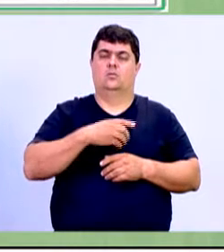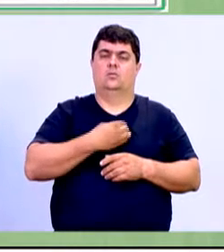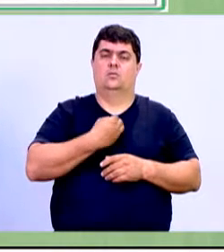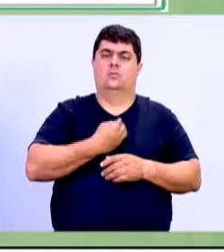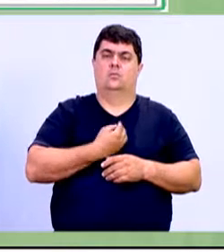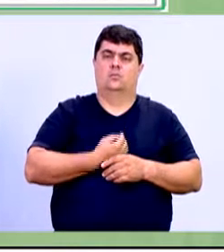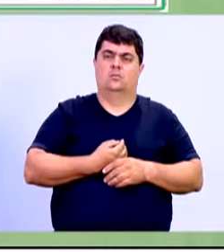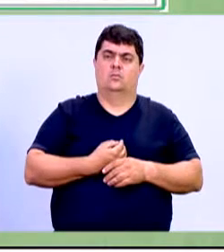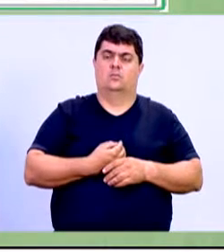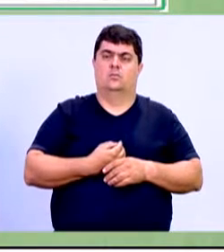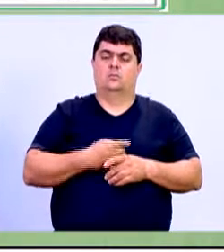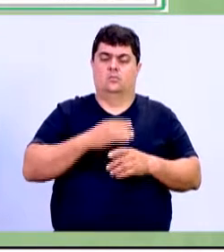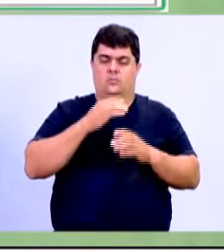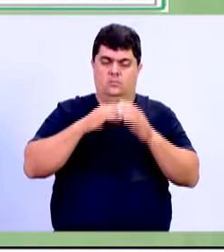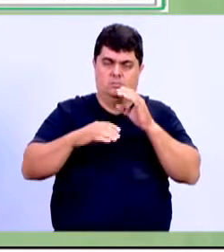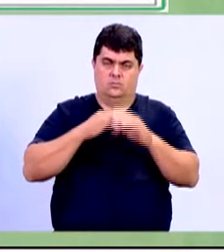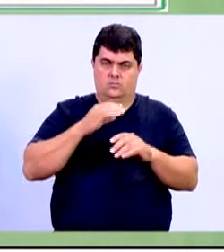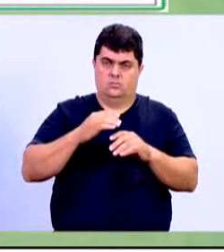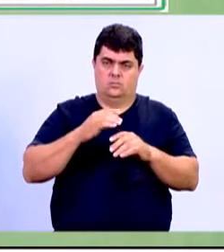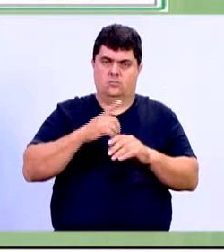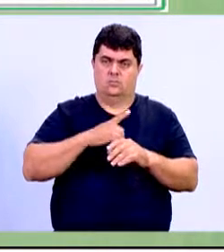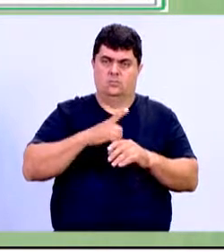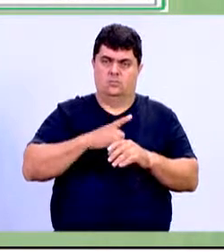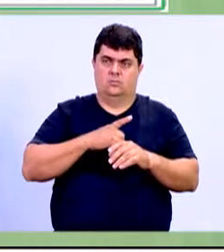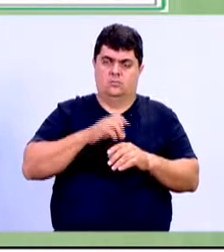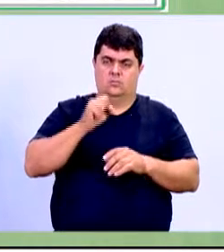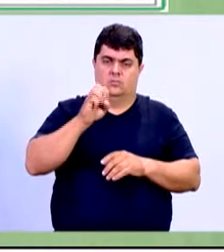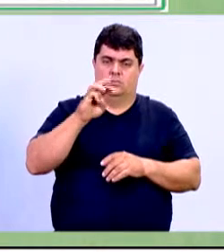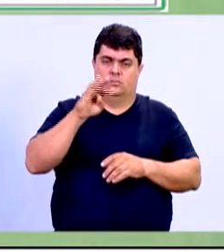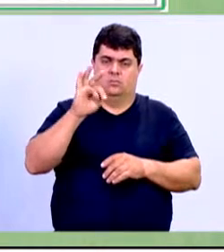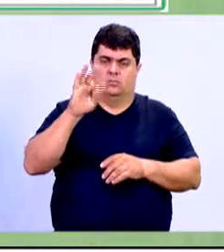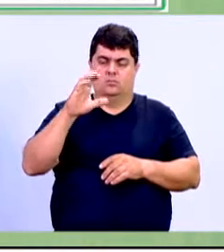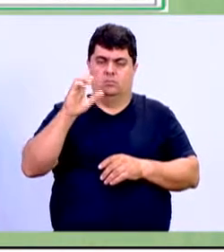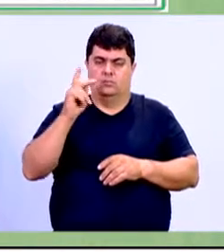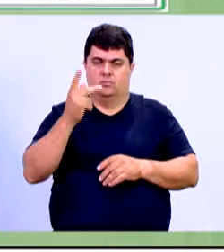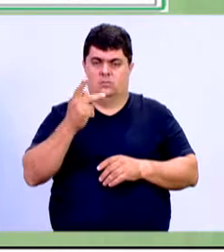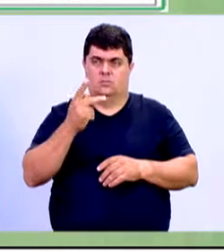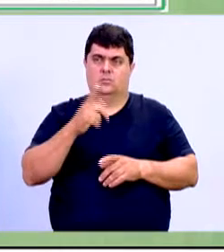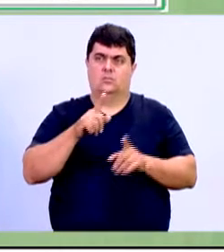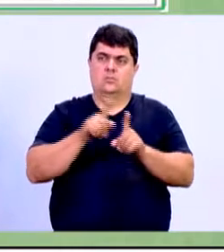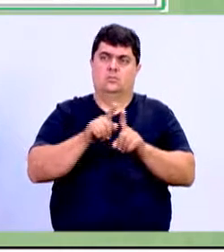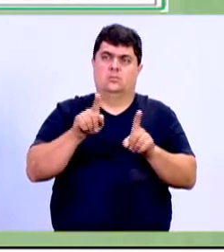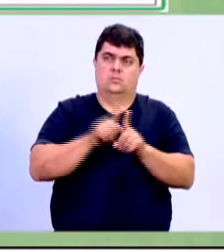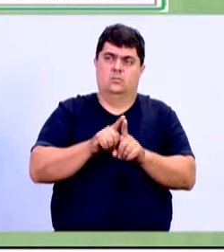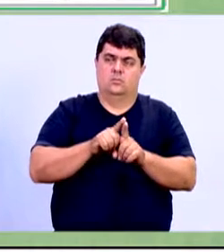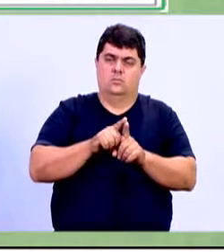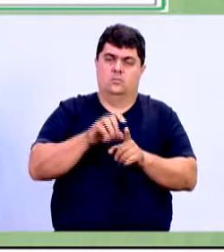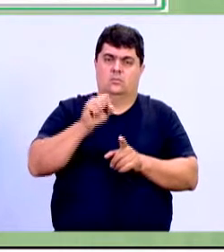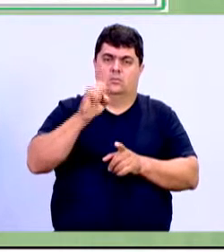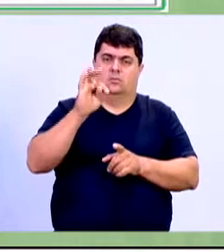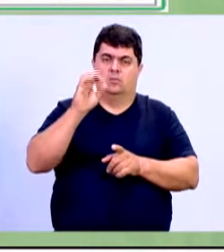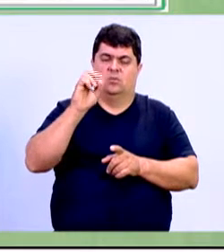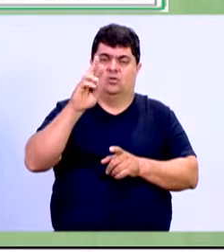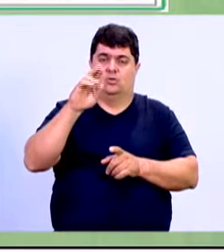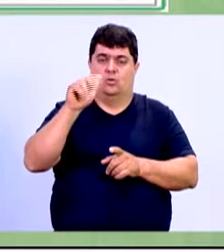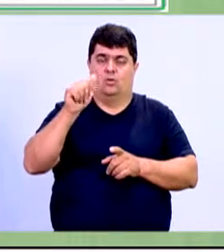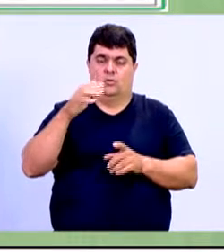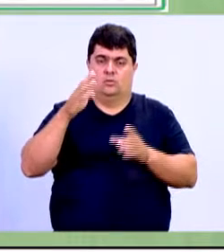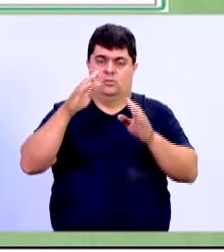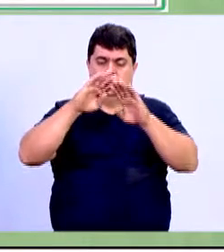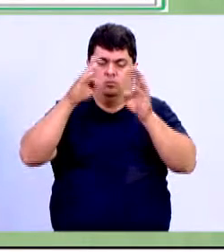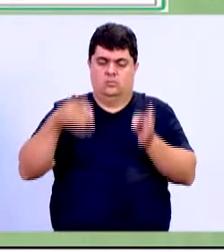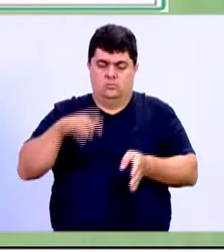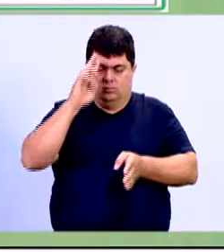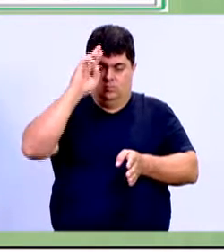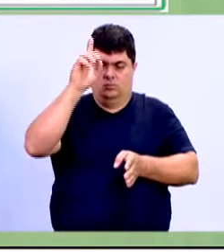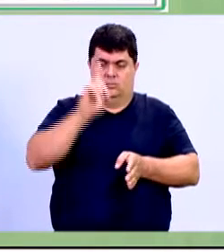ele faz então a comunicação dos switches com os storages, tá? Com a parte de armazenamento ou